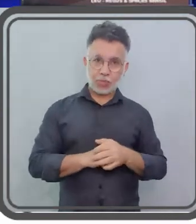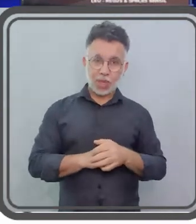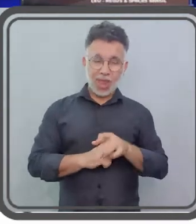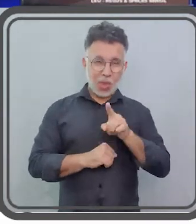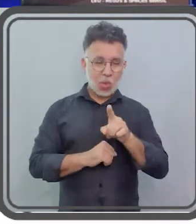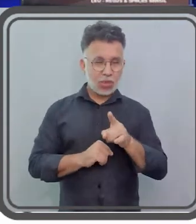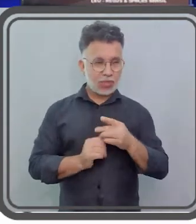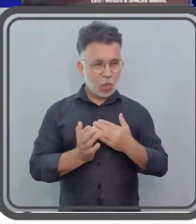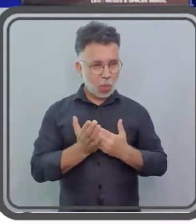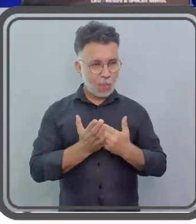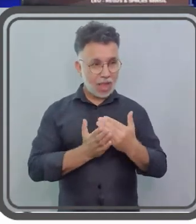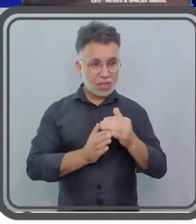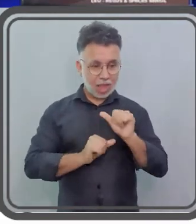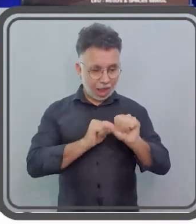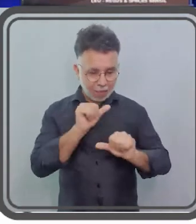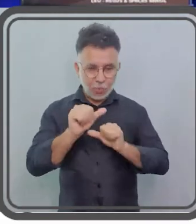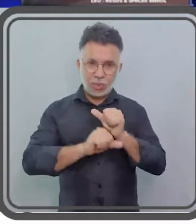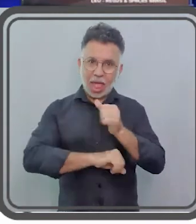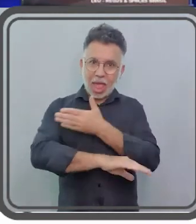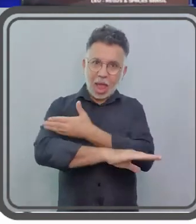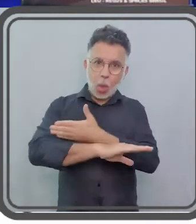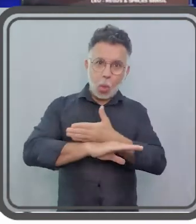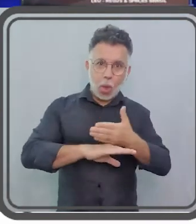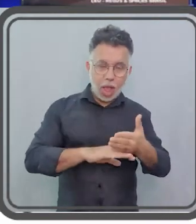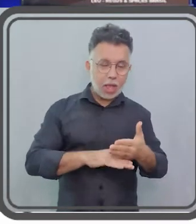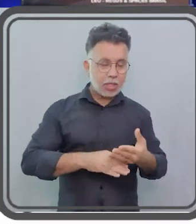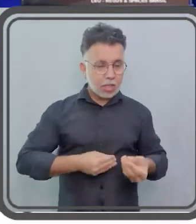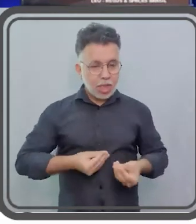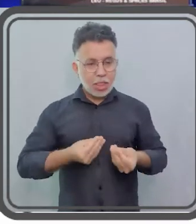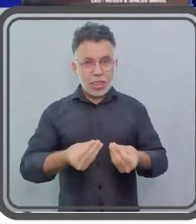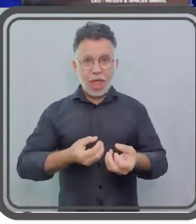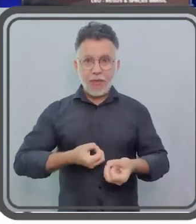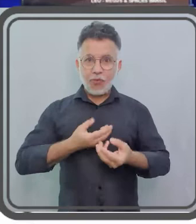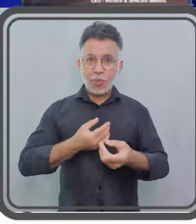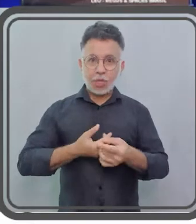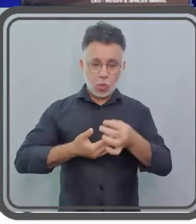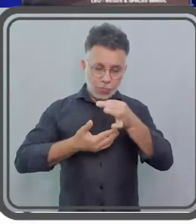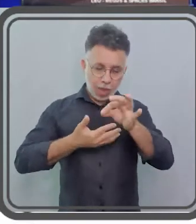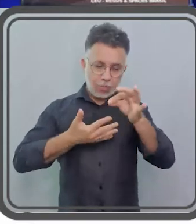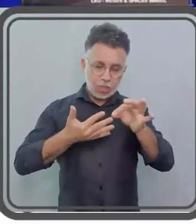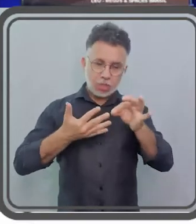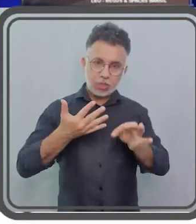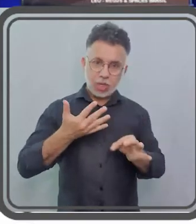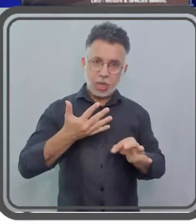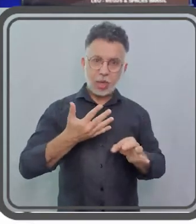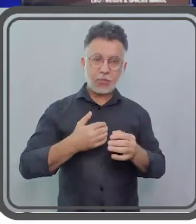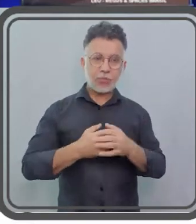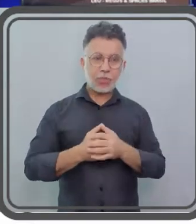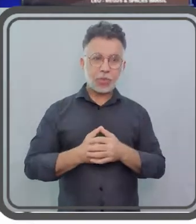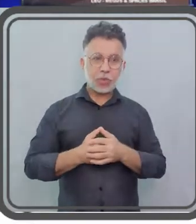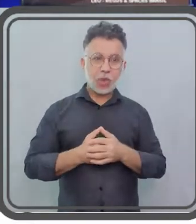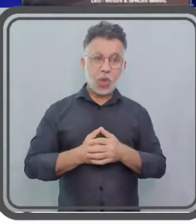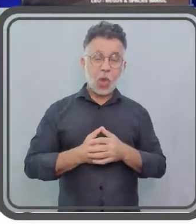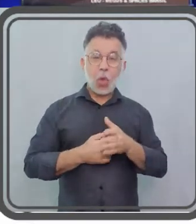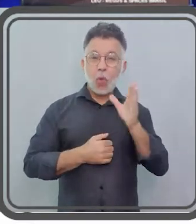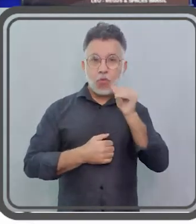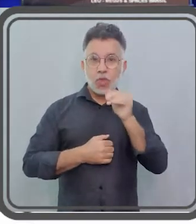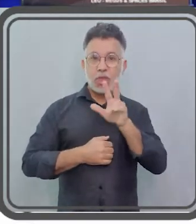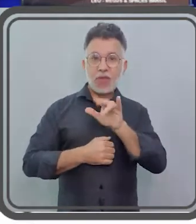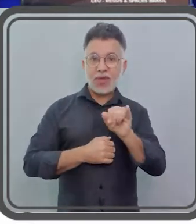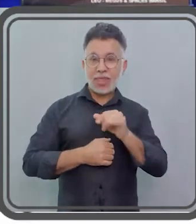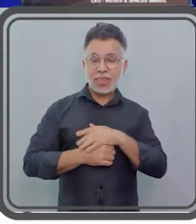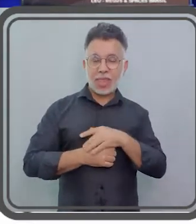preventivamente a mudar esses hábitos, a dar informação, a dar dicas, os funcionários vão ter uma